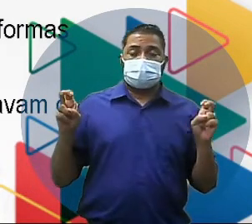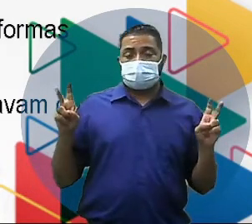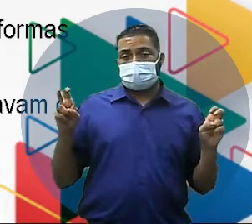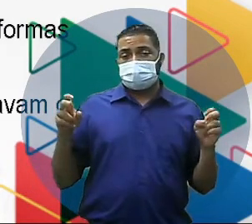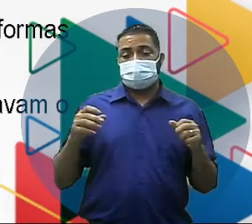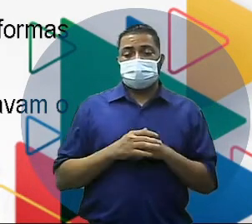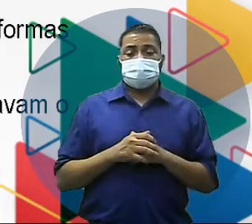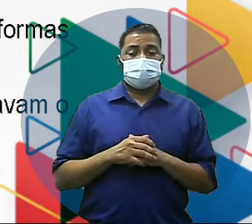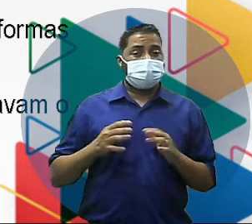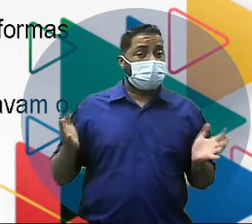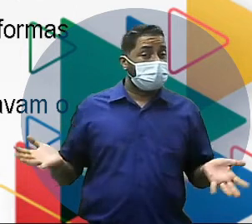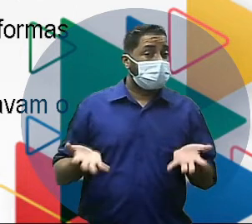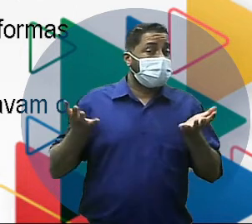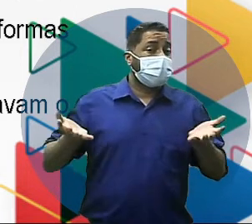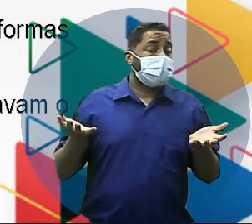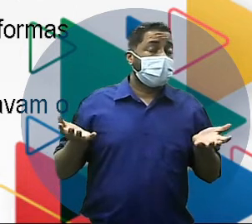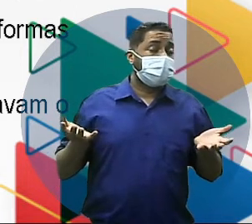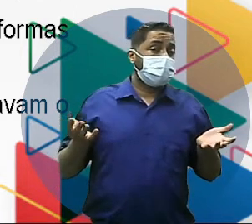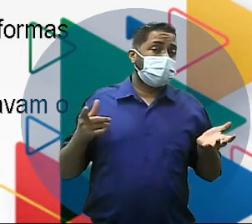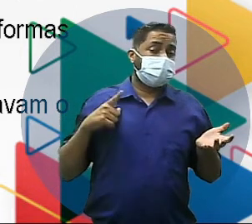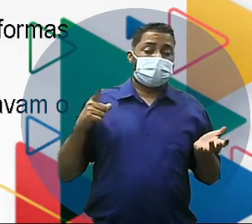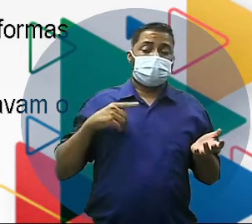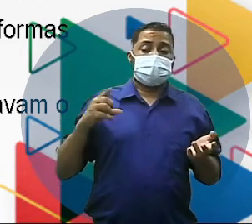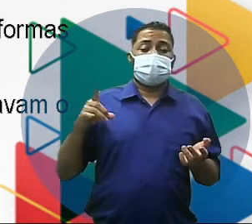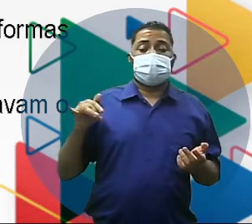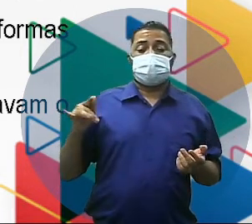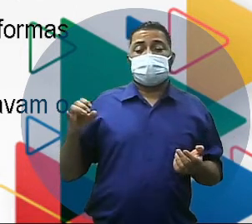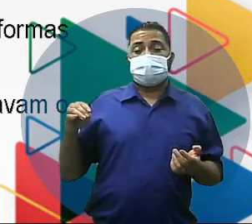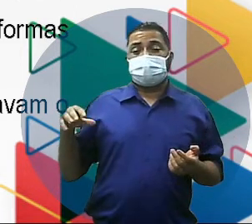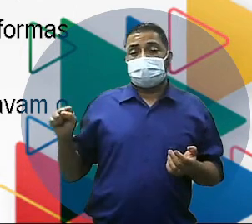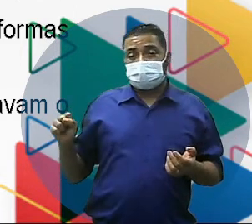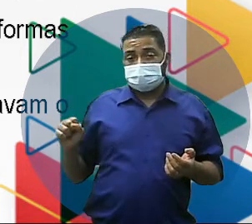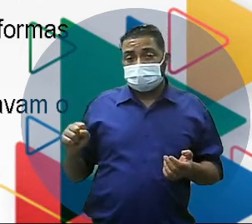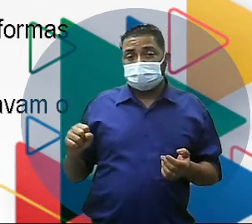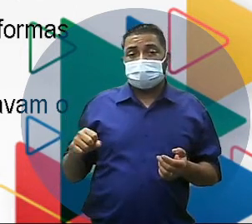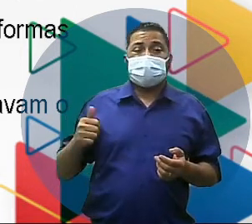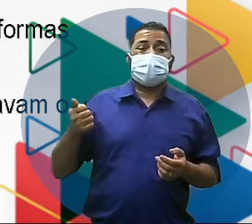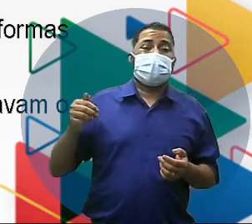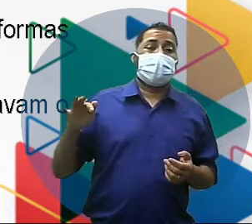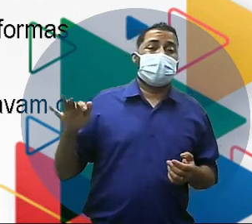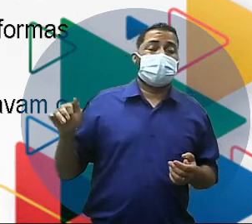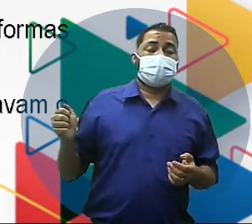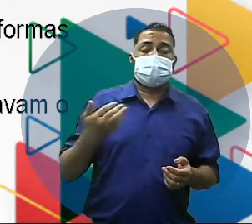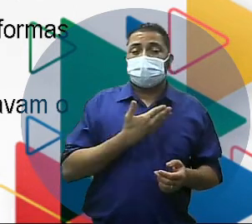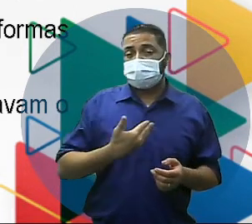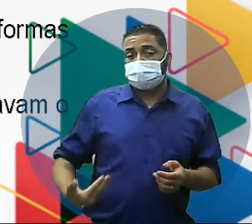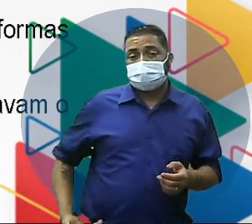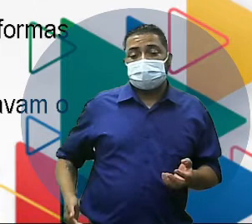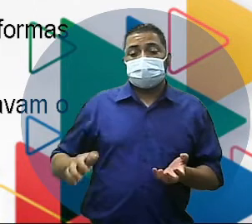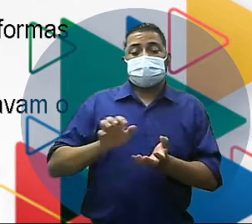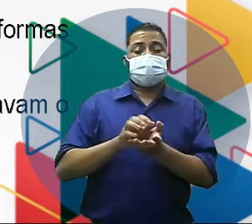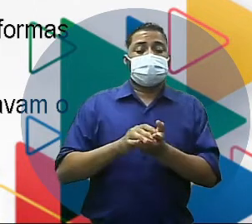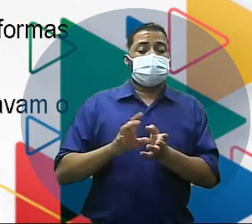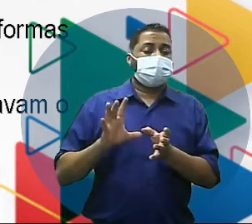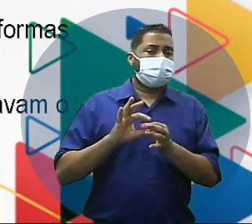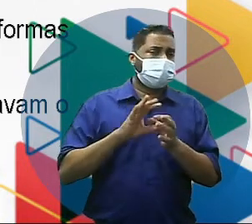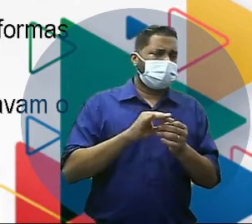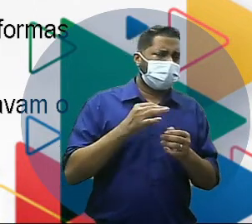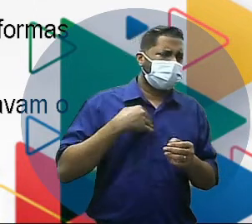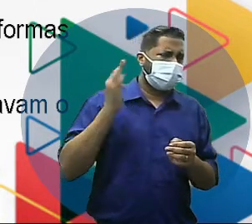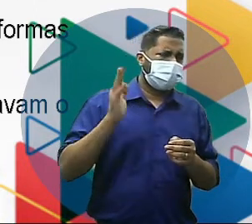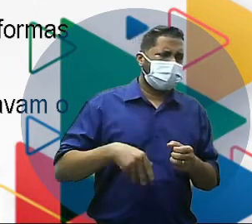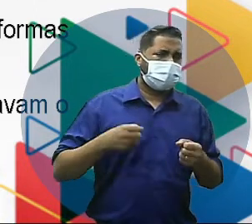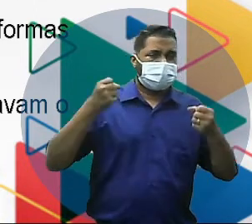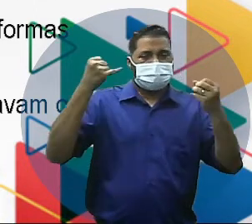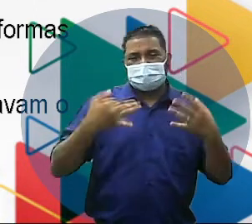motivação para a deposição de Miguel Arraes do governo de Pernambuco no contexto descrito? Eu já fiz todo o